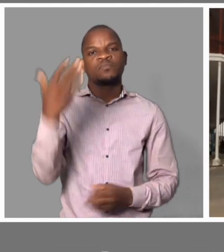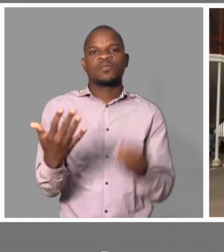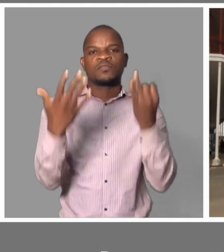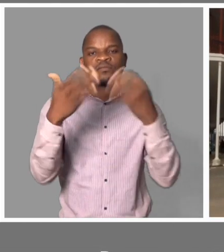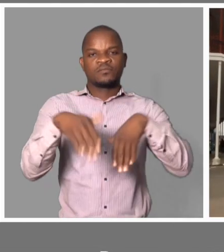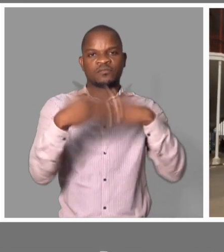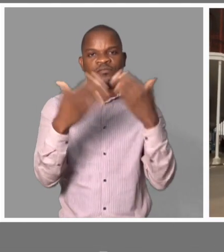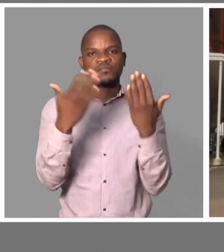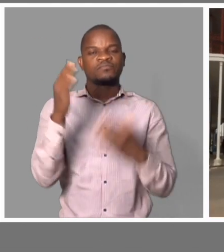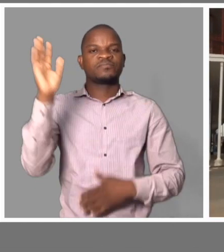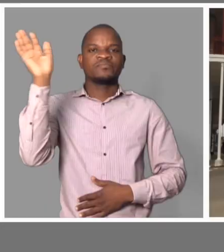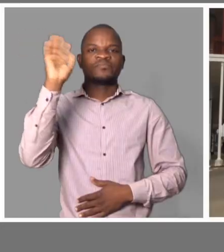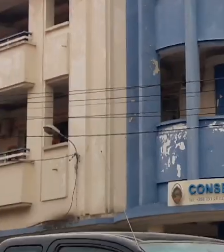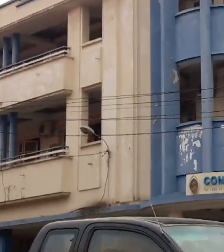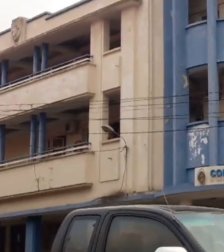a sexta-feira.